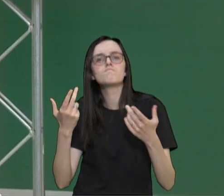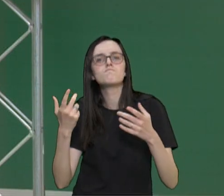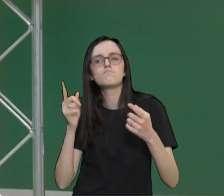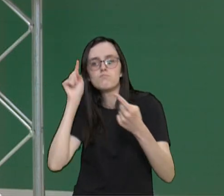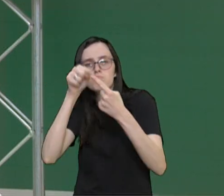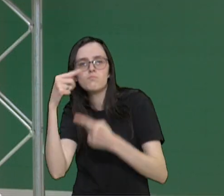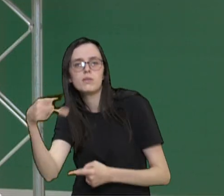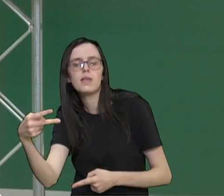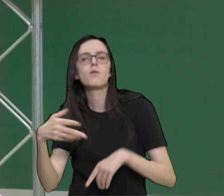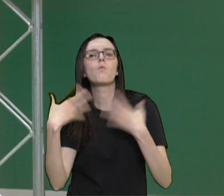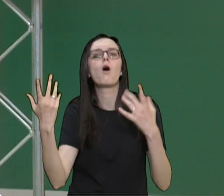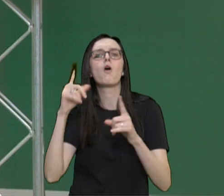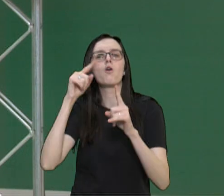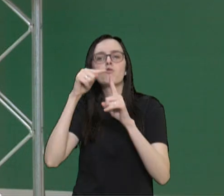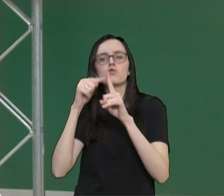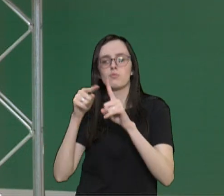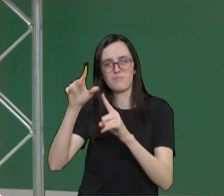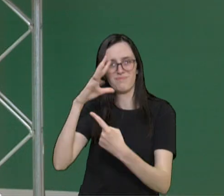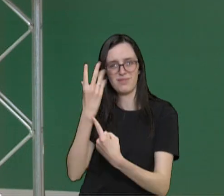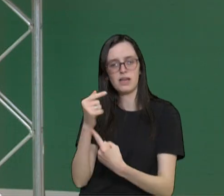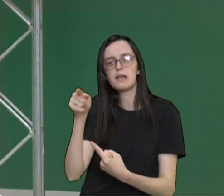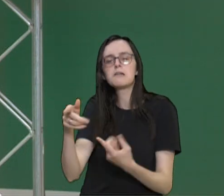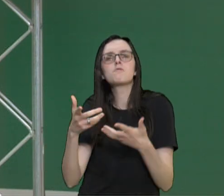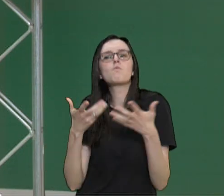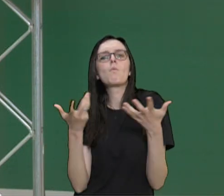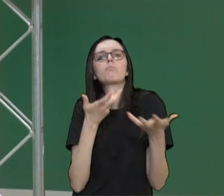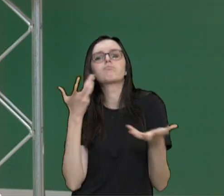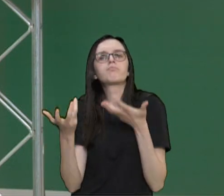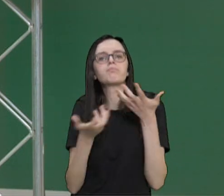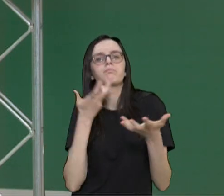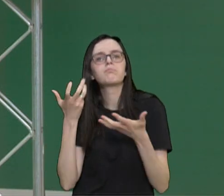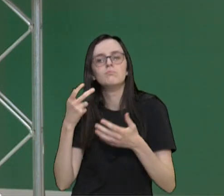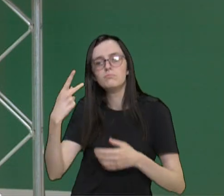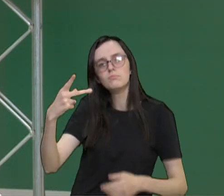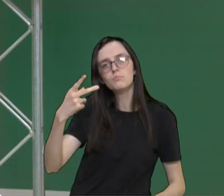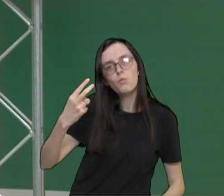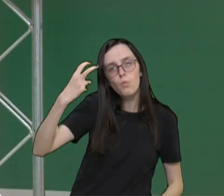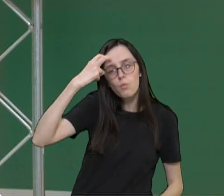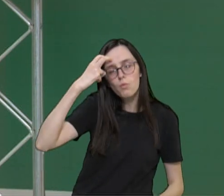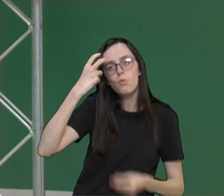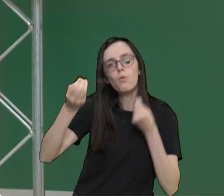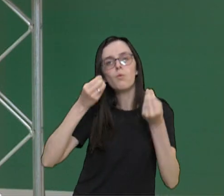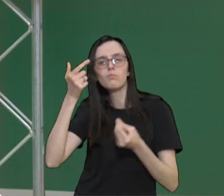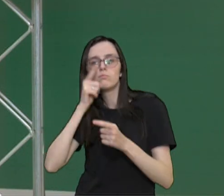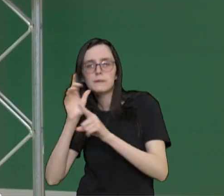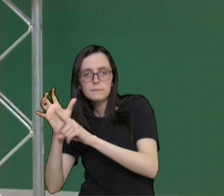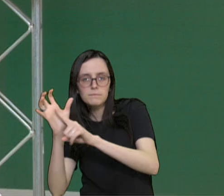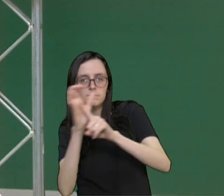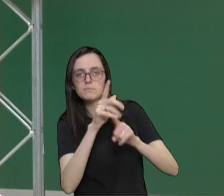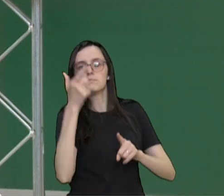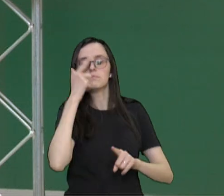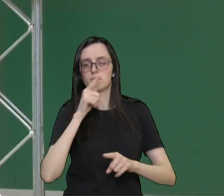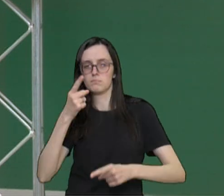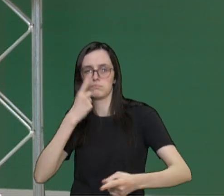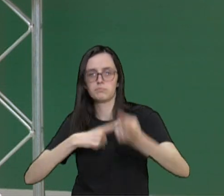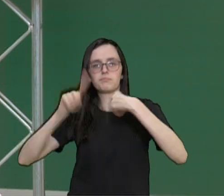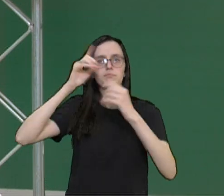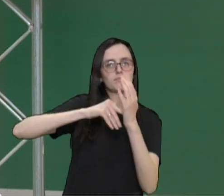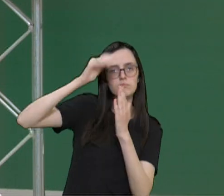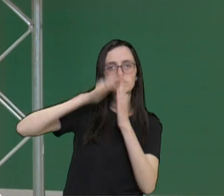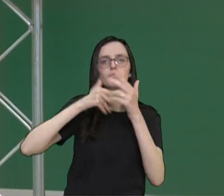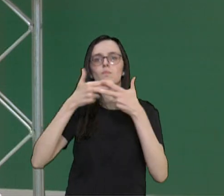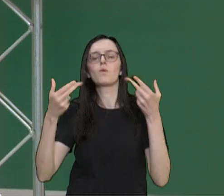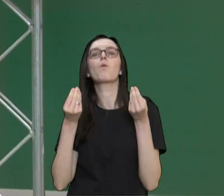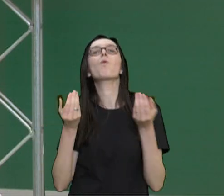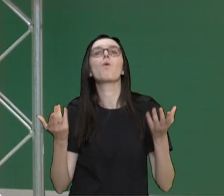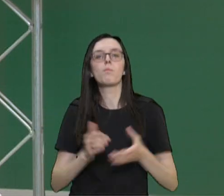Né? Que funções, que influências, né, na sua cultura fizeram aqueles artistas trabalharem daquela maneira? Vai